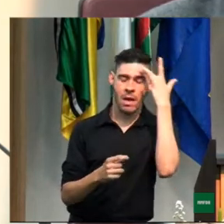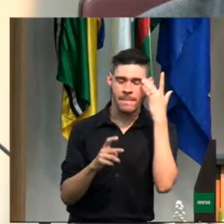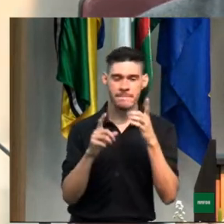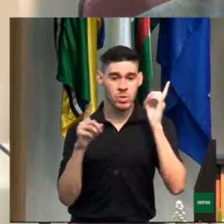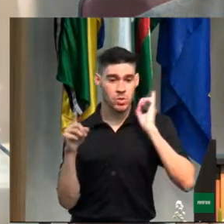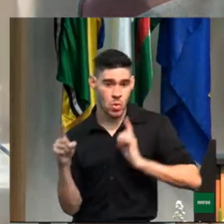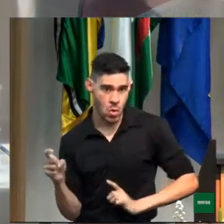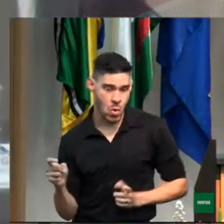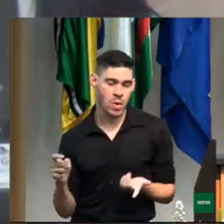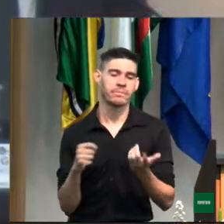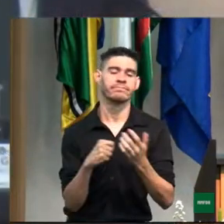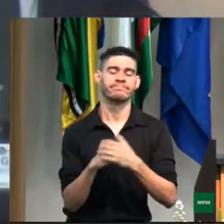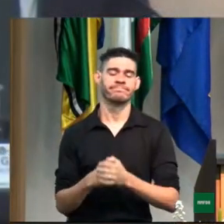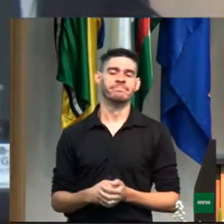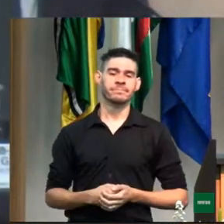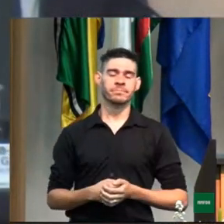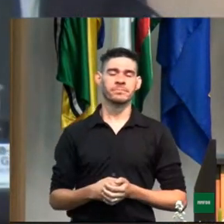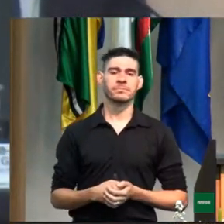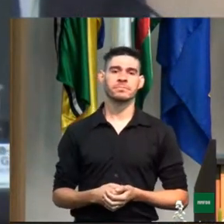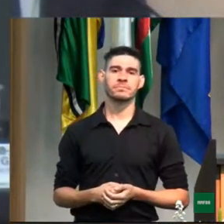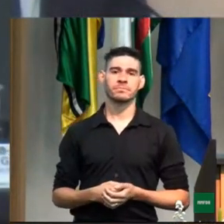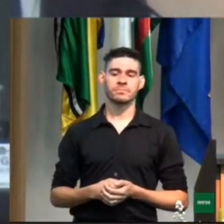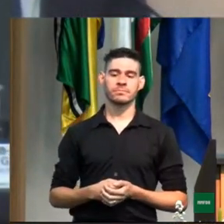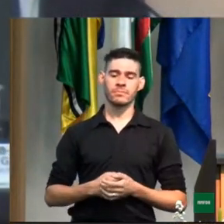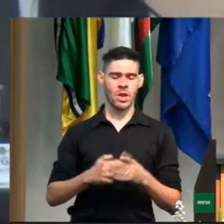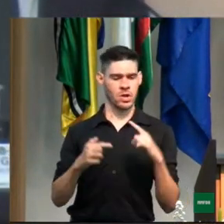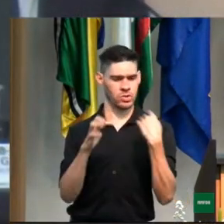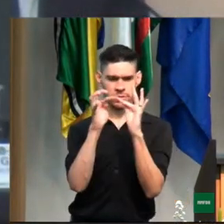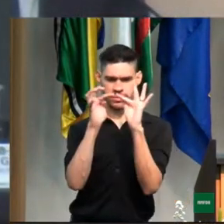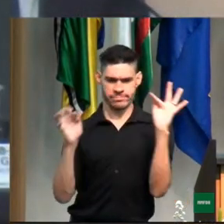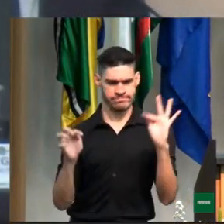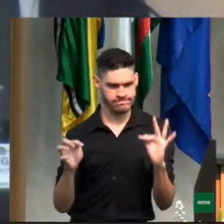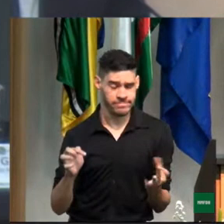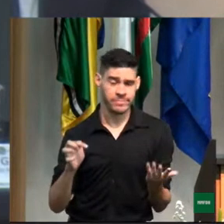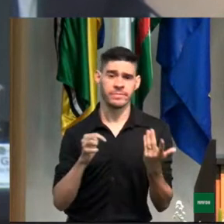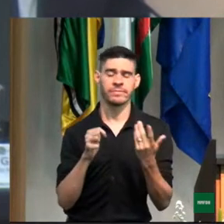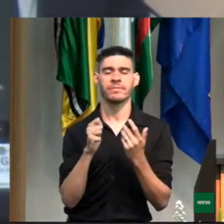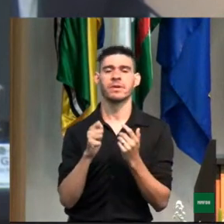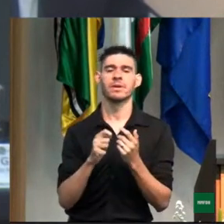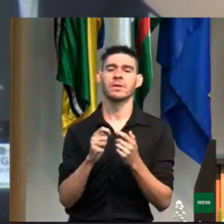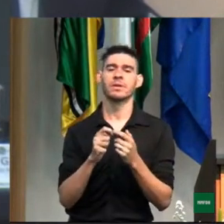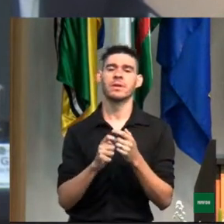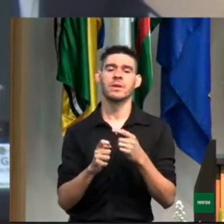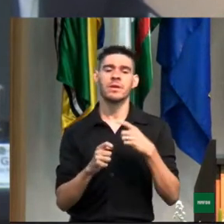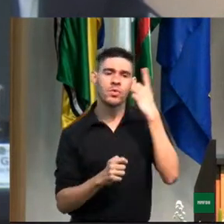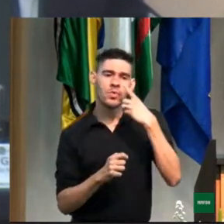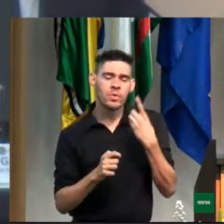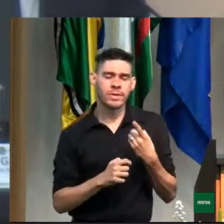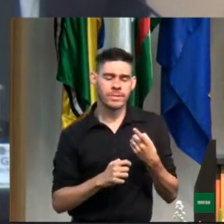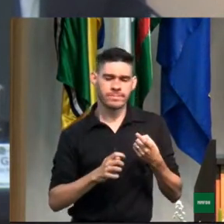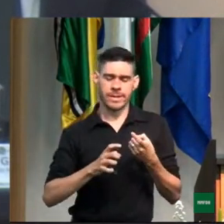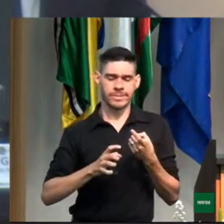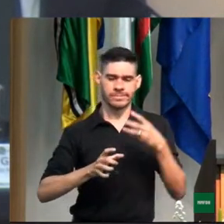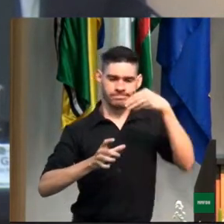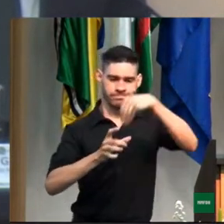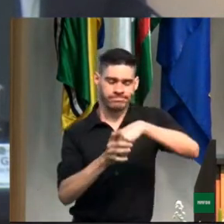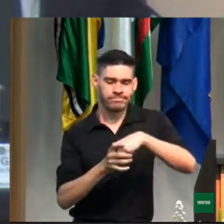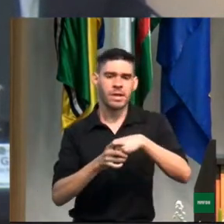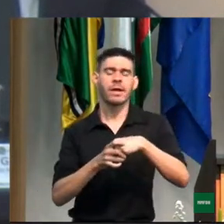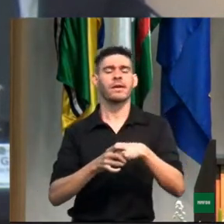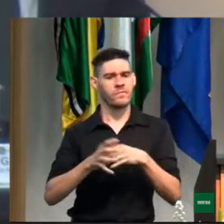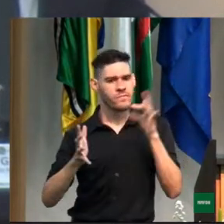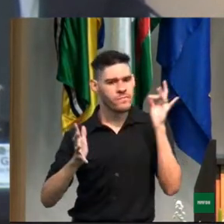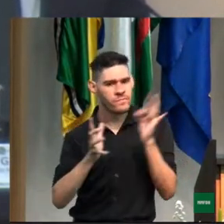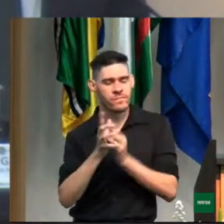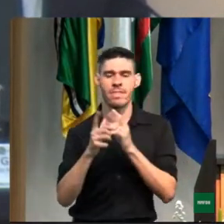Então, a gente fica feliz, né, com esses parlamentares aí que, de fato, representam o